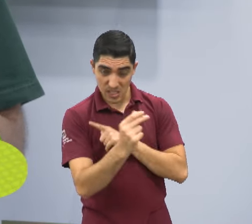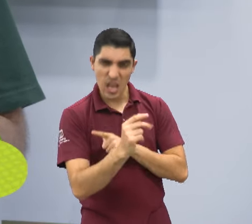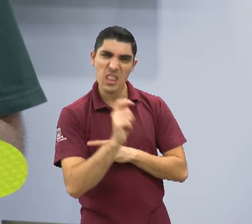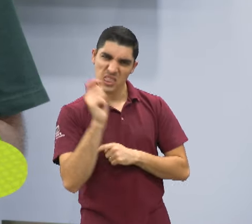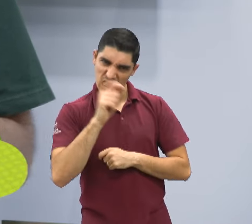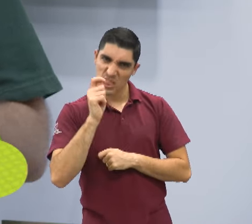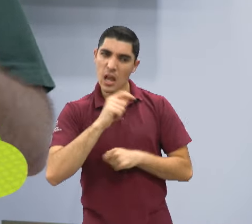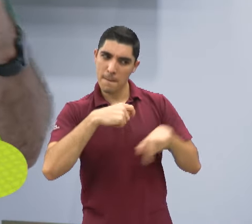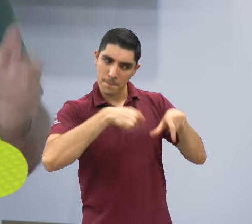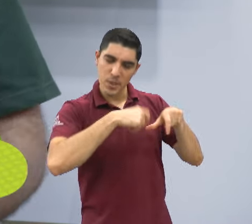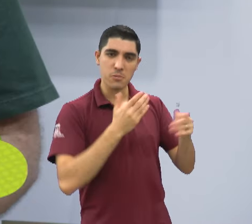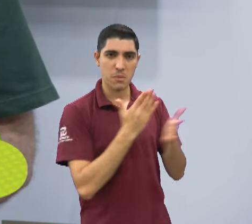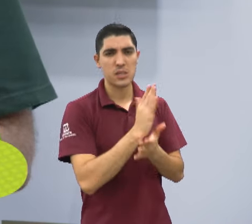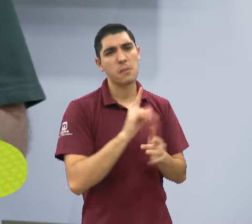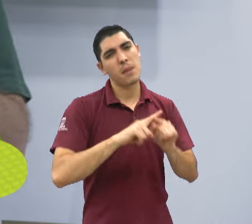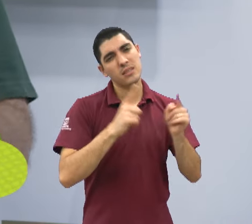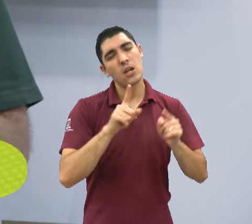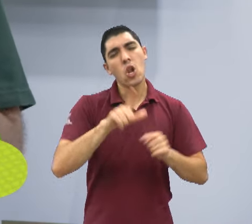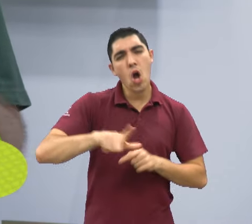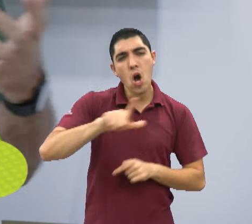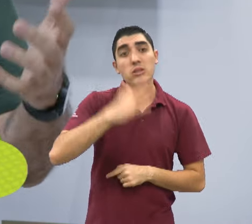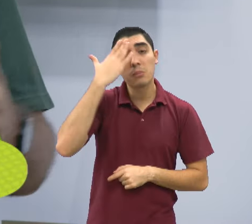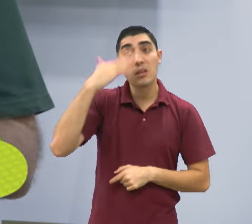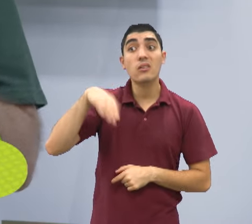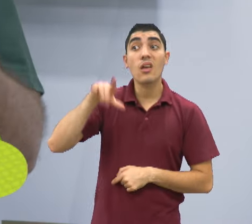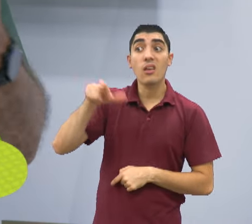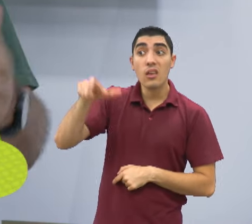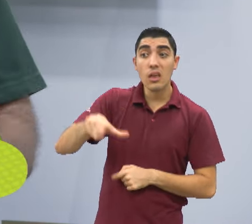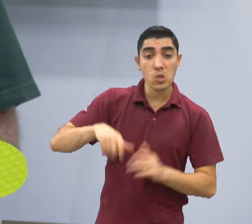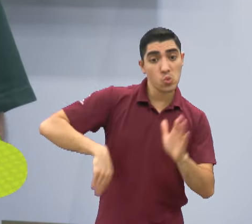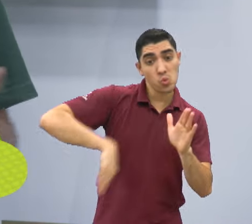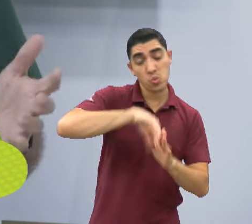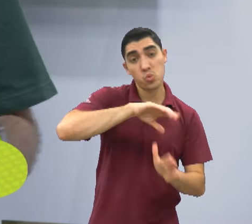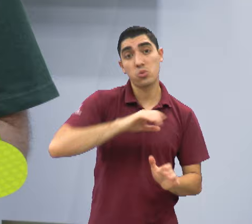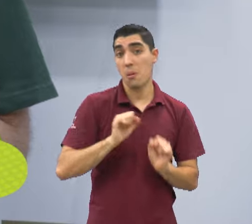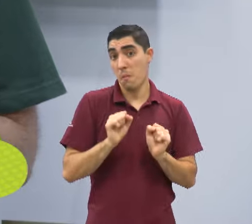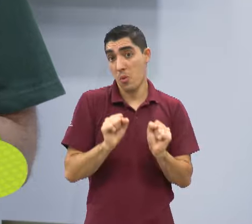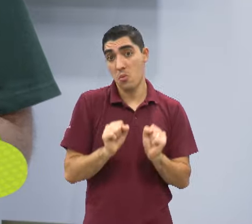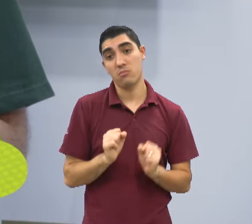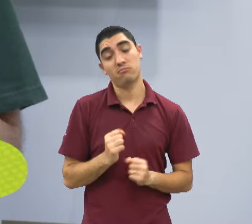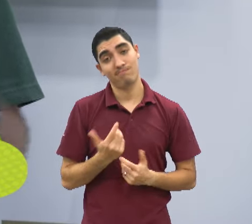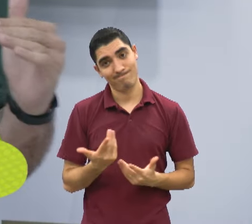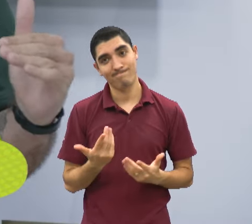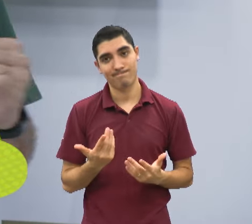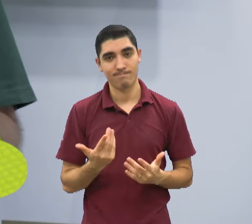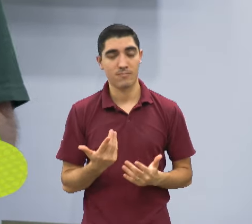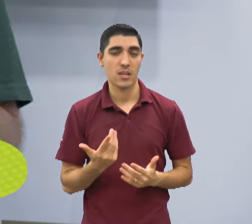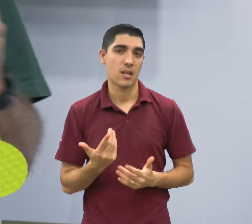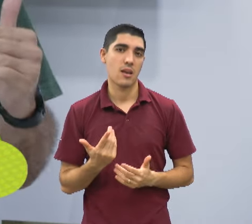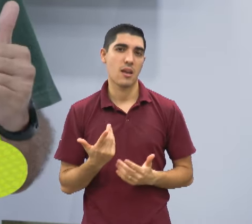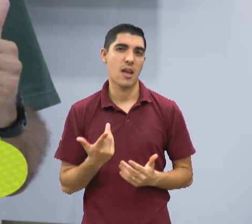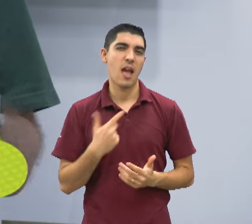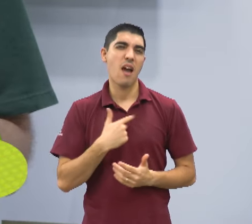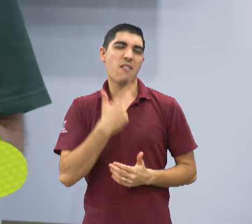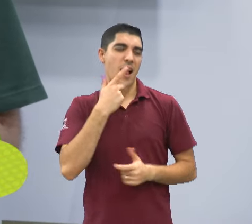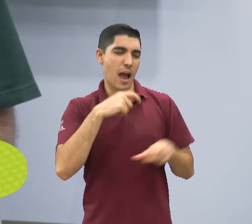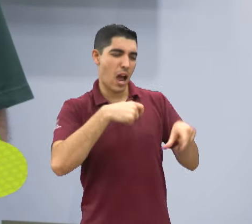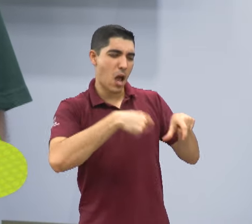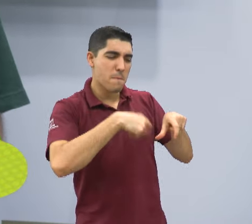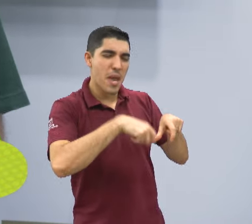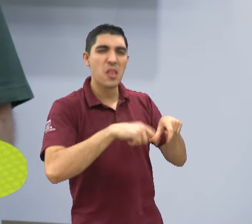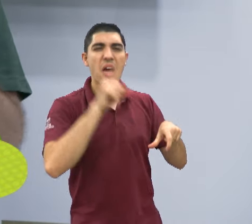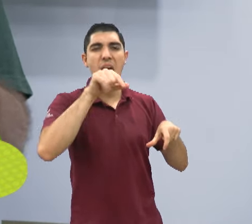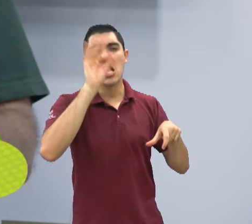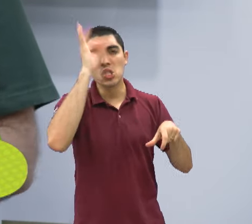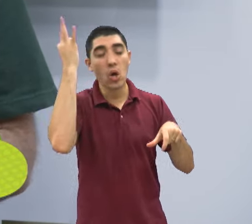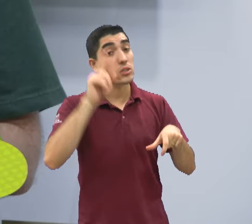lógico, né? Tem a questão do batedor, né? Pode não ser o dia de algum batedor, enfim. Eu não gosto de dizer que pênalti é loteria, pênalti é